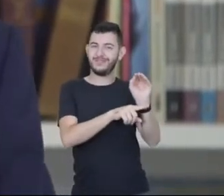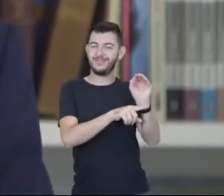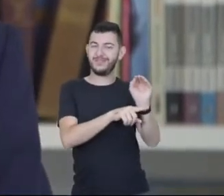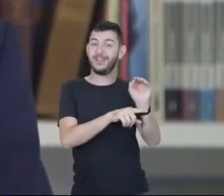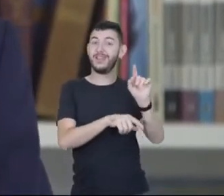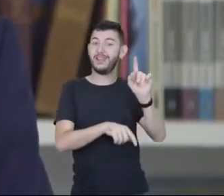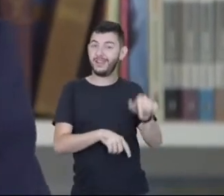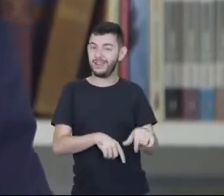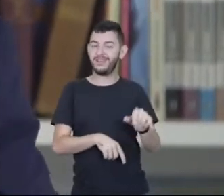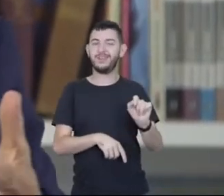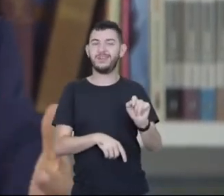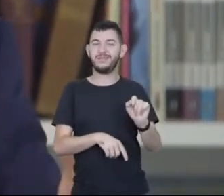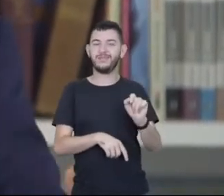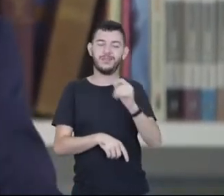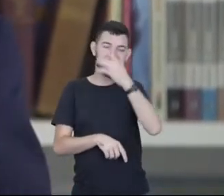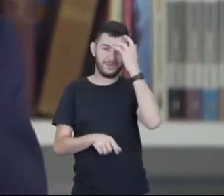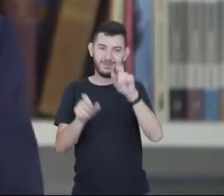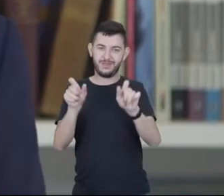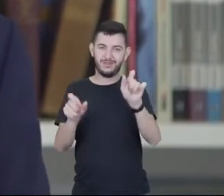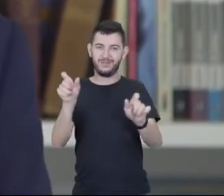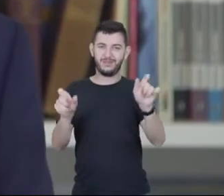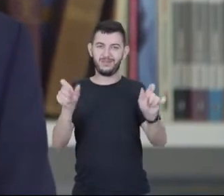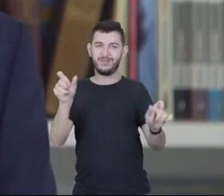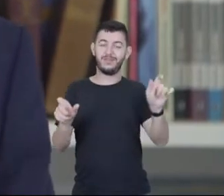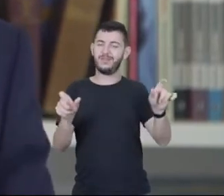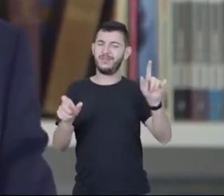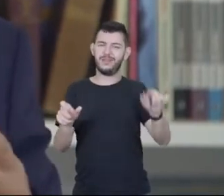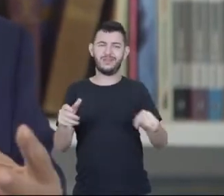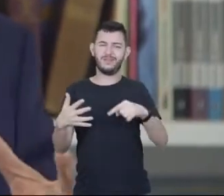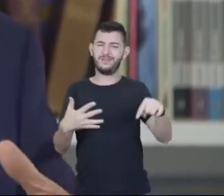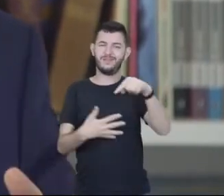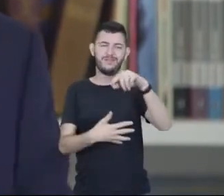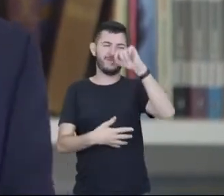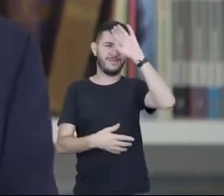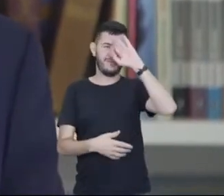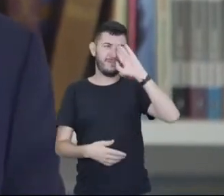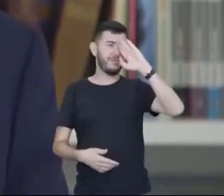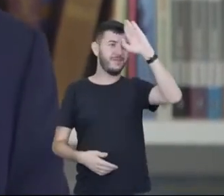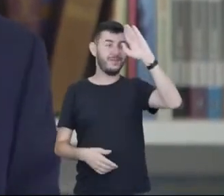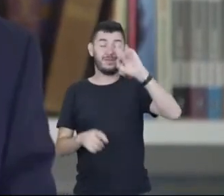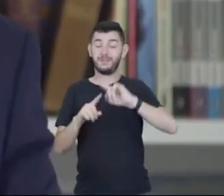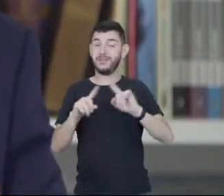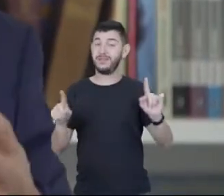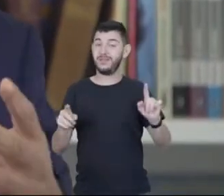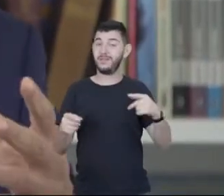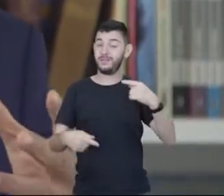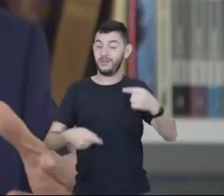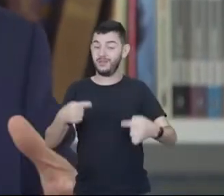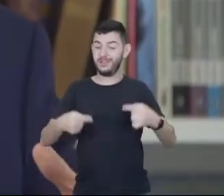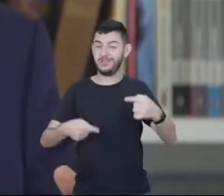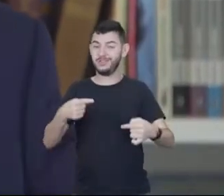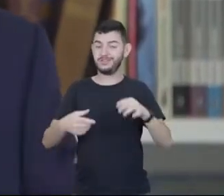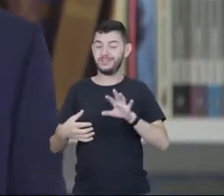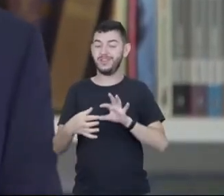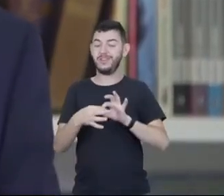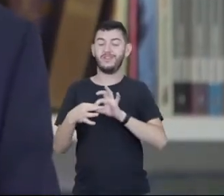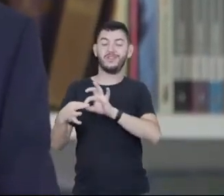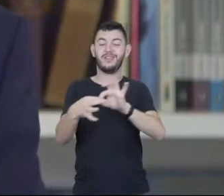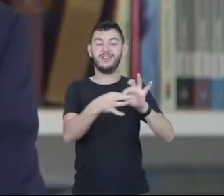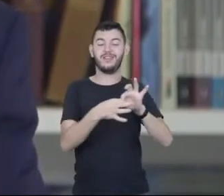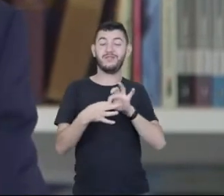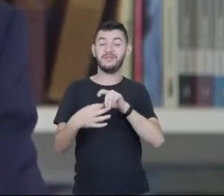primeiro lugar e a nossa união política ser a mais completa quanto mais